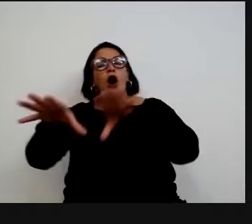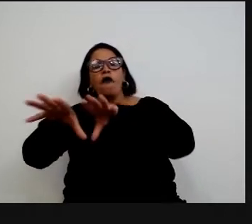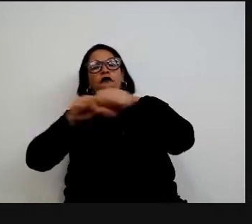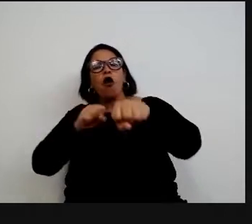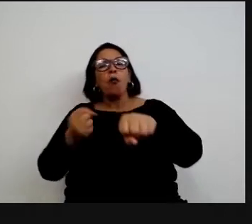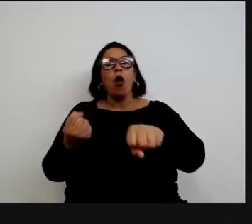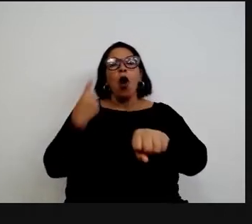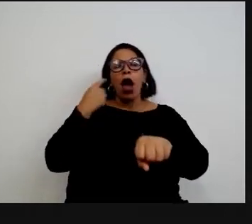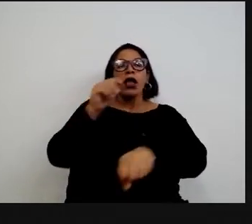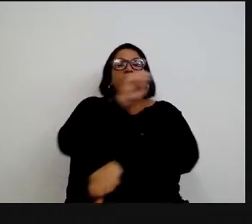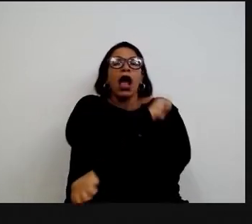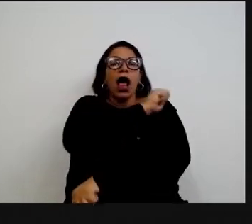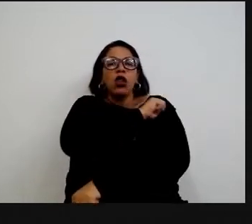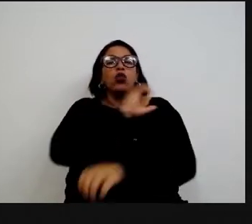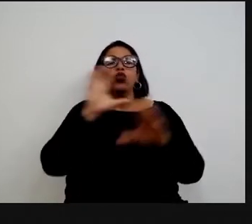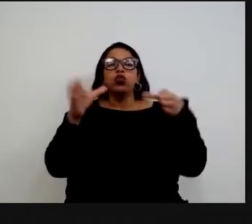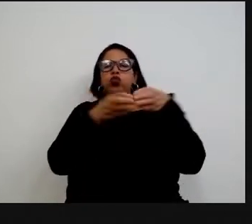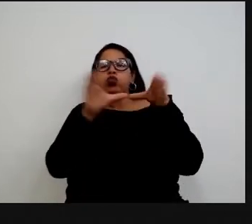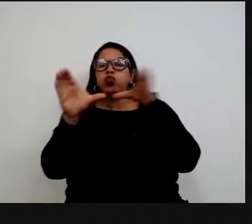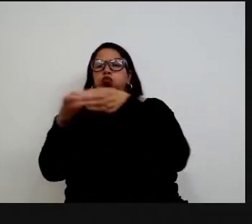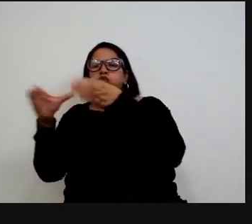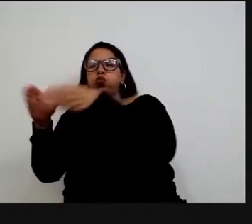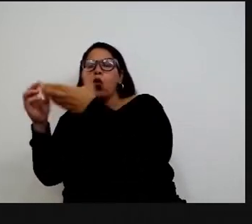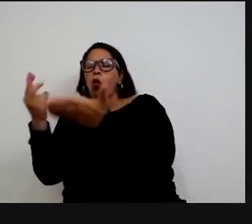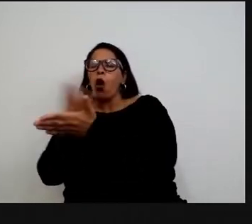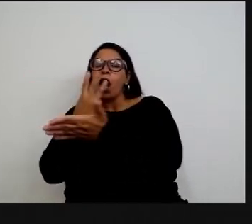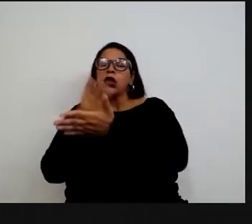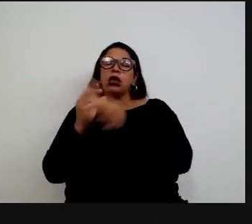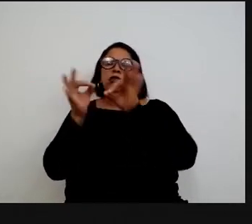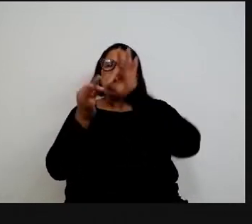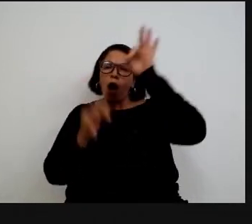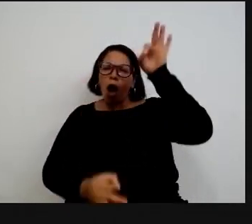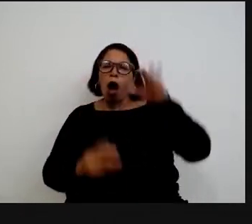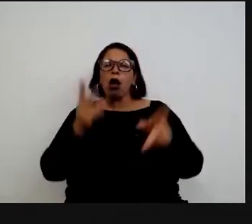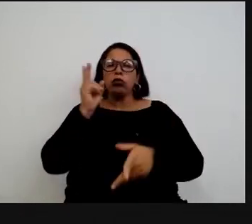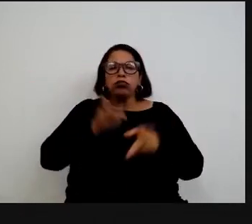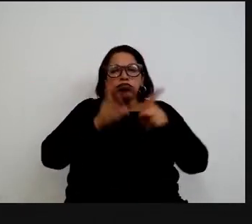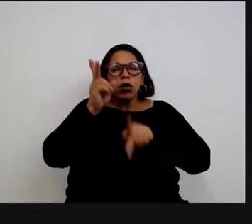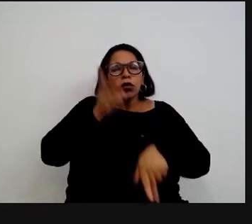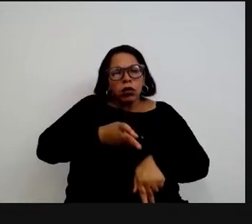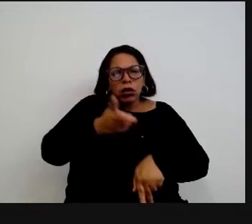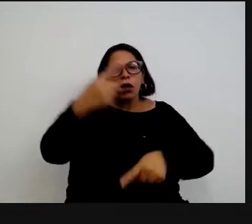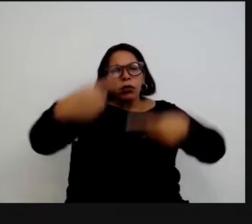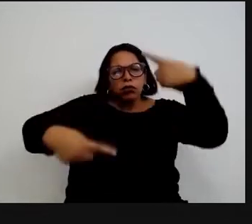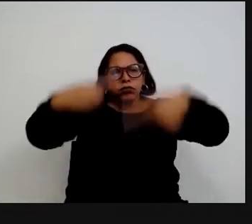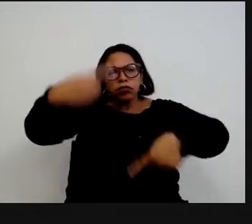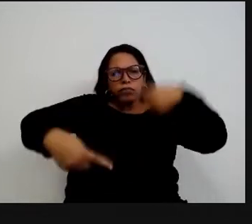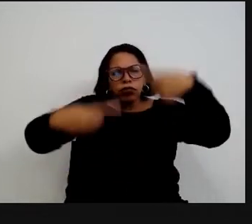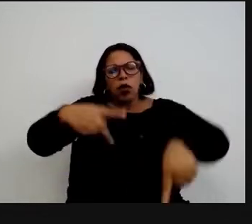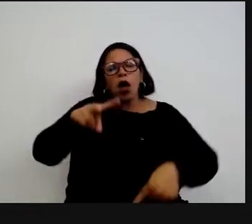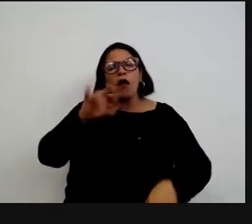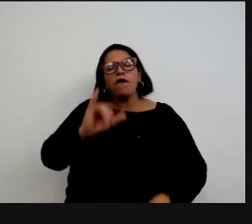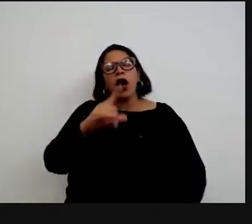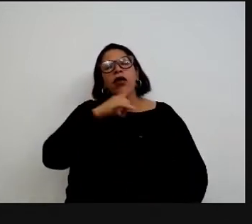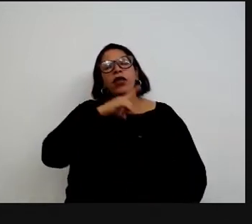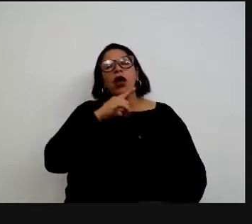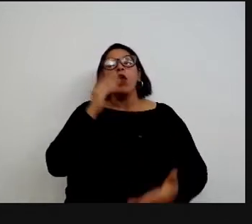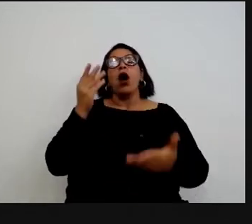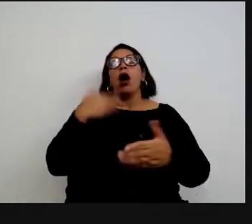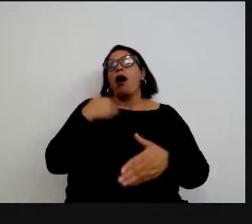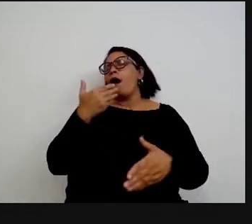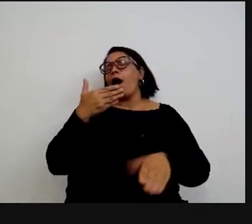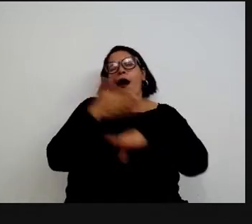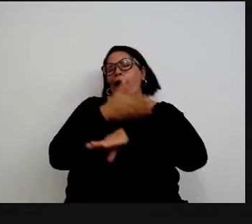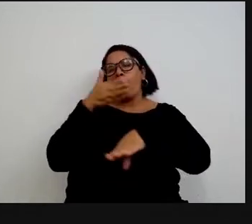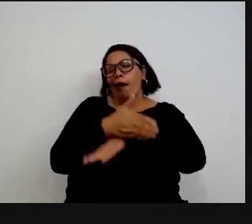formou agora, depois vai trazendo a outra e vai formando uma grande rede de discussão em gestão de pessoas, por exemplo, e você vai incluindo colegas